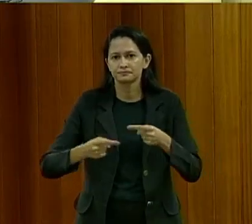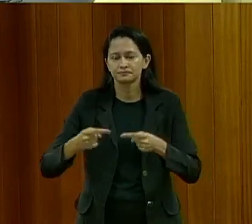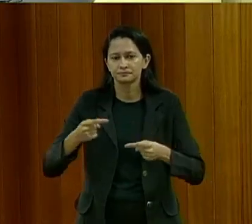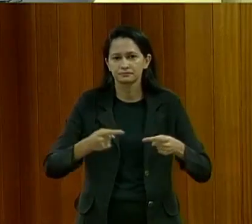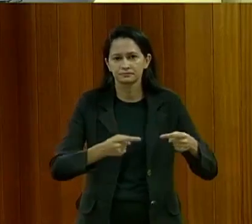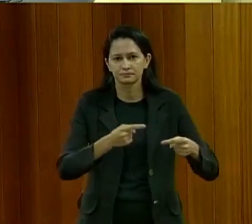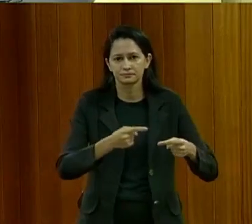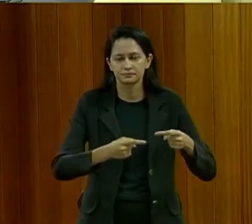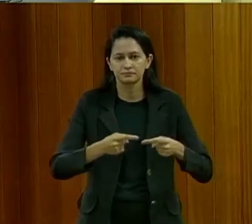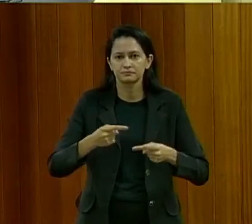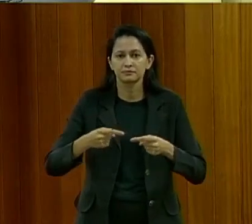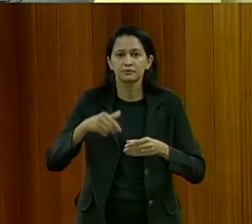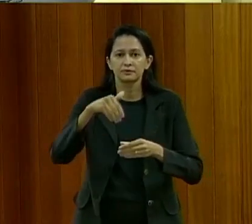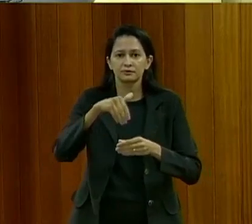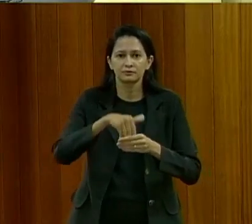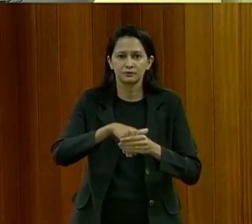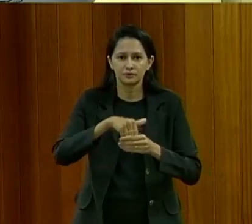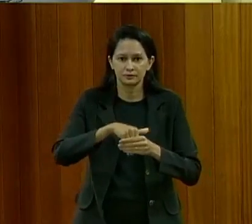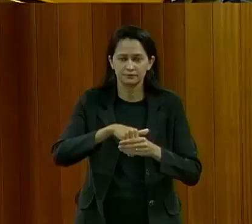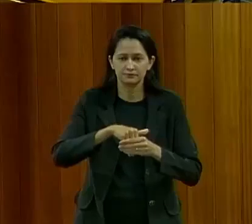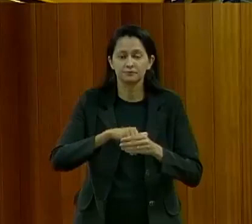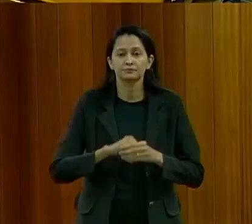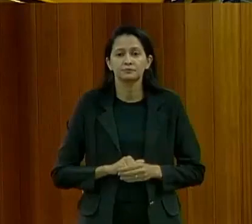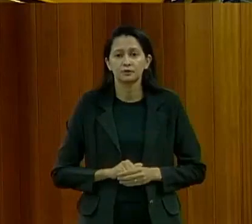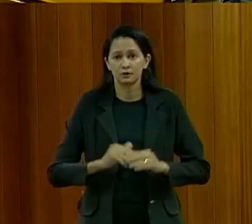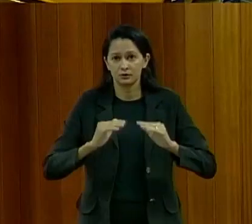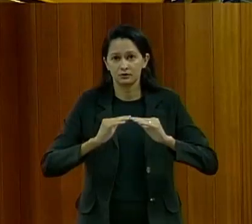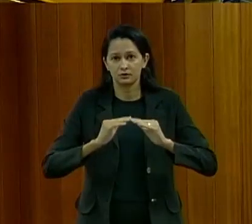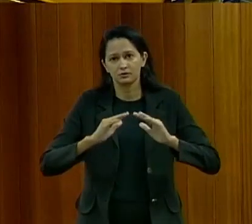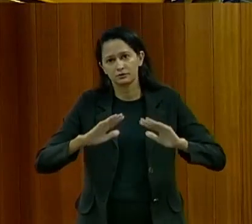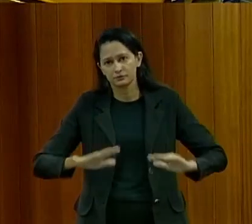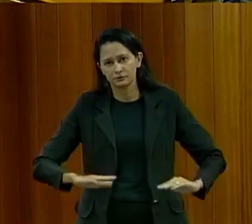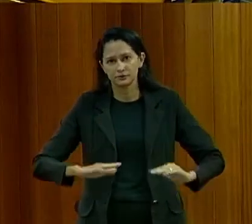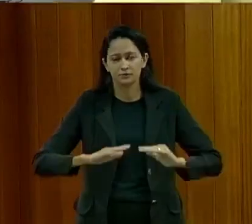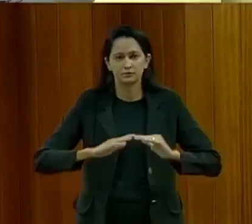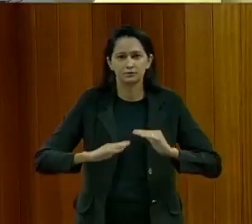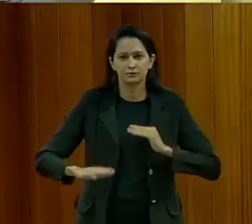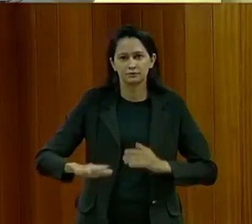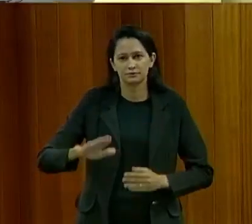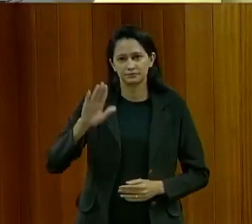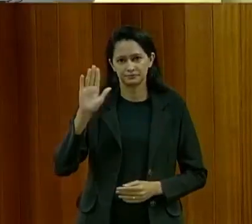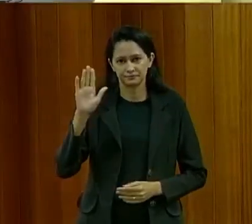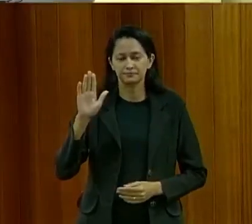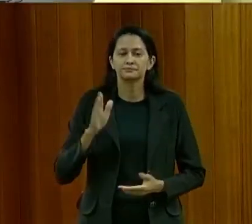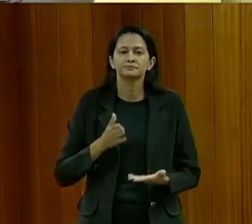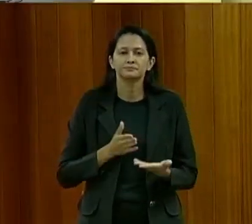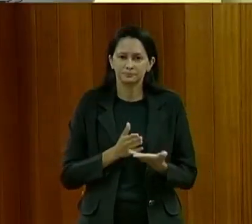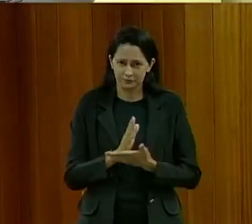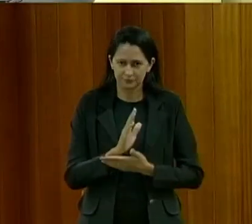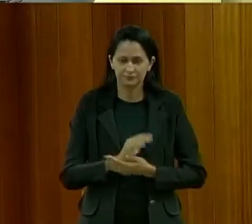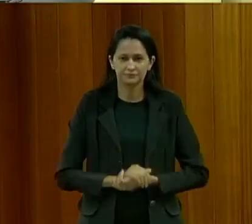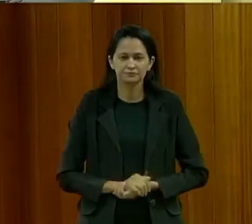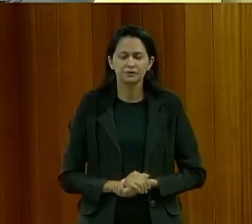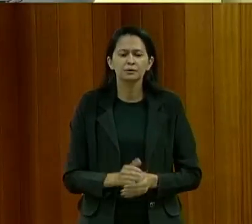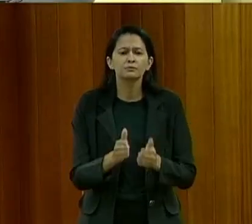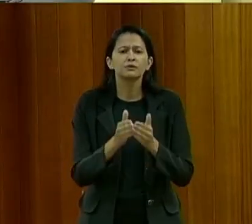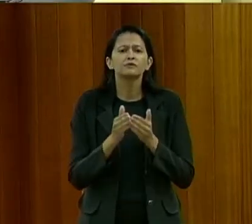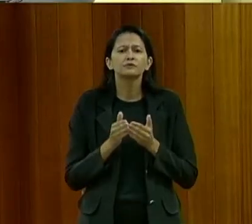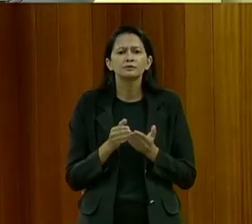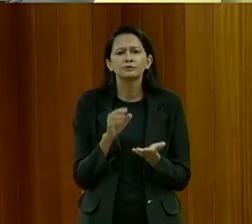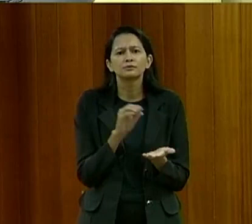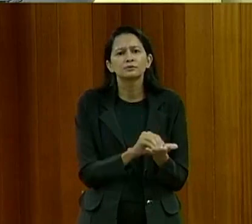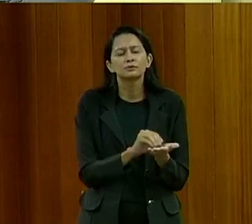votação. Favoráveis permaneçam como estão, contrários se manifestem. Aprovado o projeto. Quero que registre como visita honrosa na sessão dessa